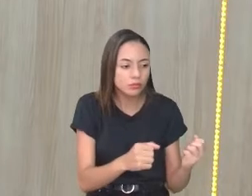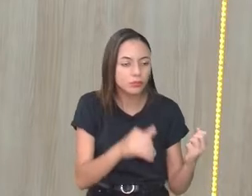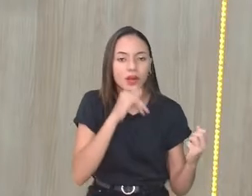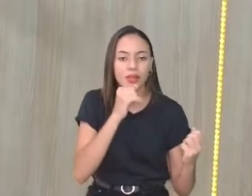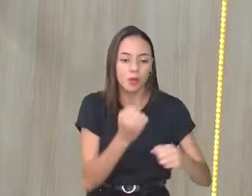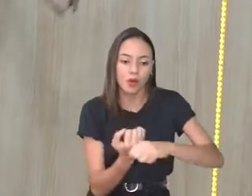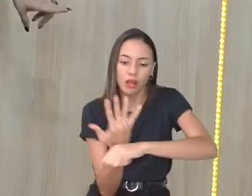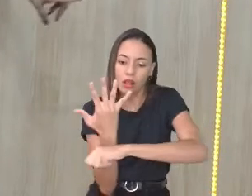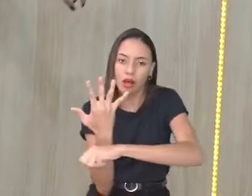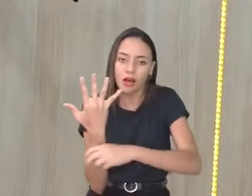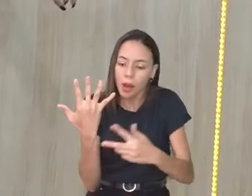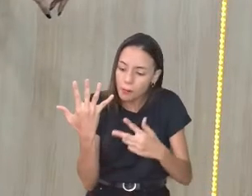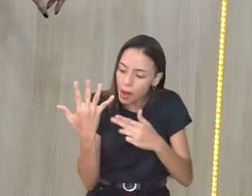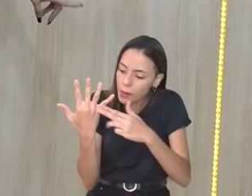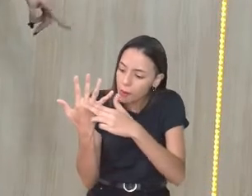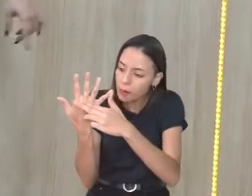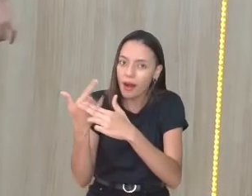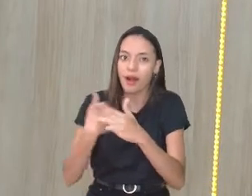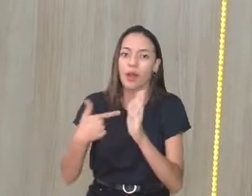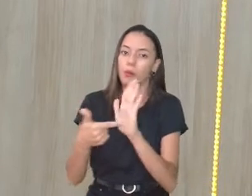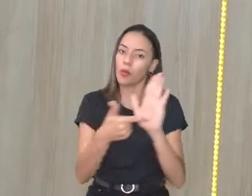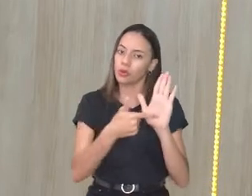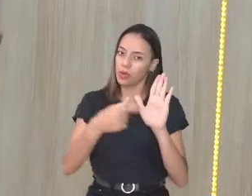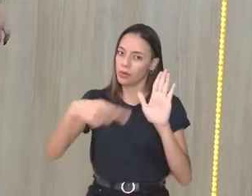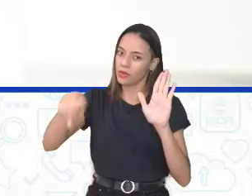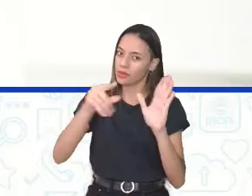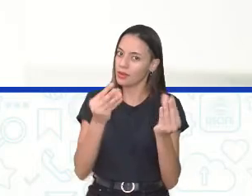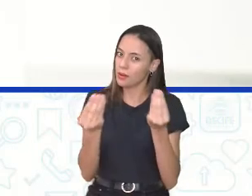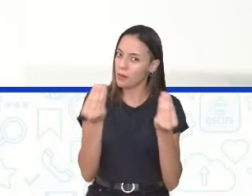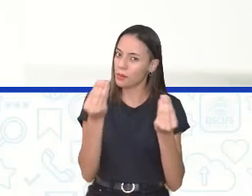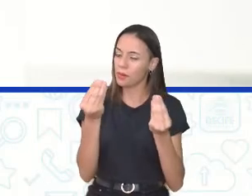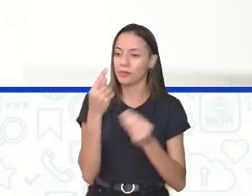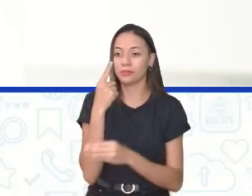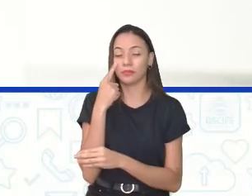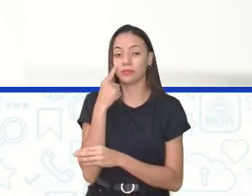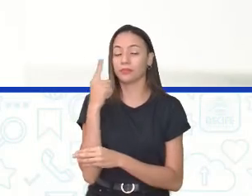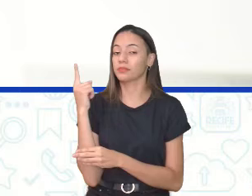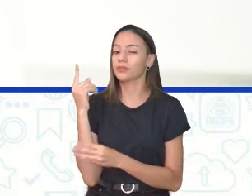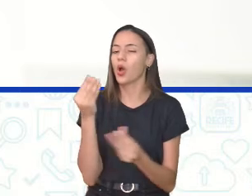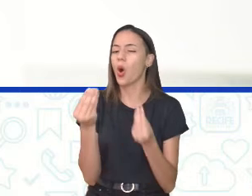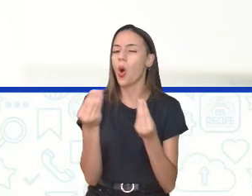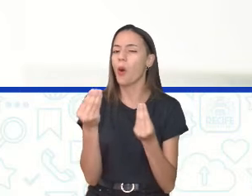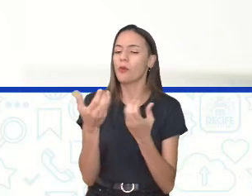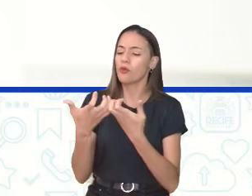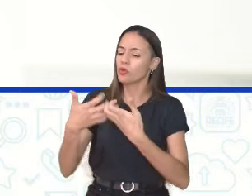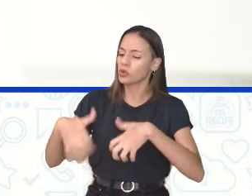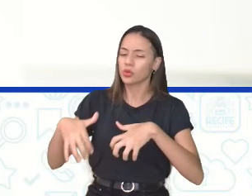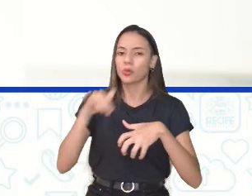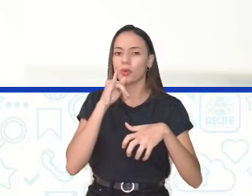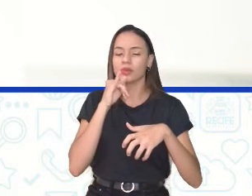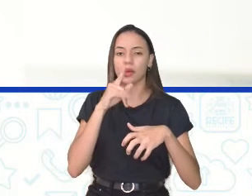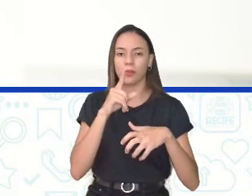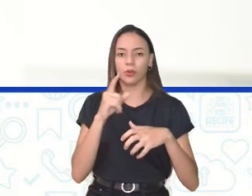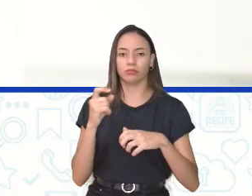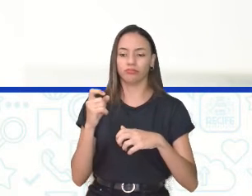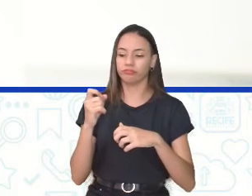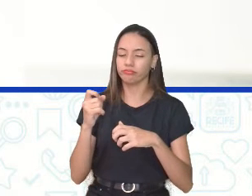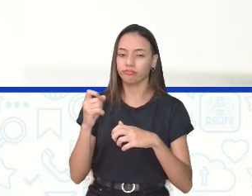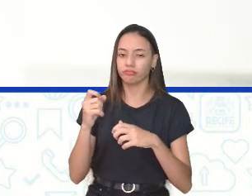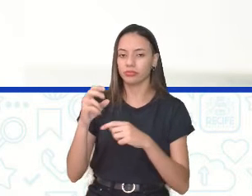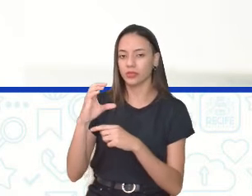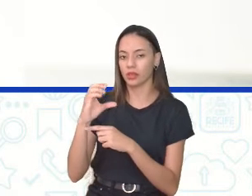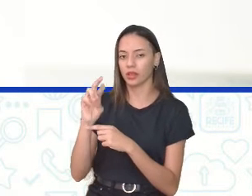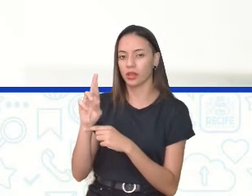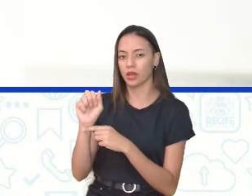porque foi isso que ele fez. E eu vou mostrar. Justo. Vou mostrar. Aí, vamos ver como funciona esse cruzamento controlado